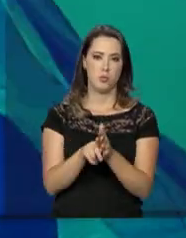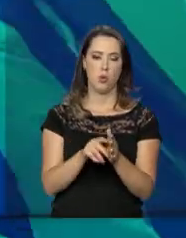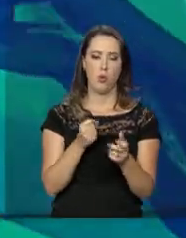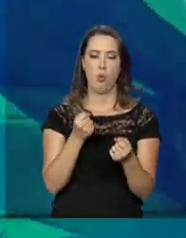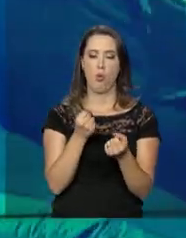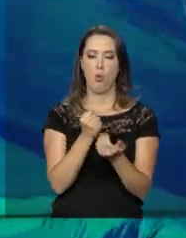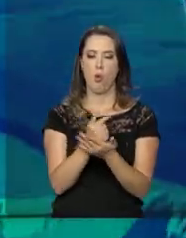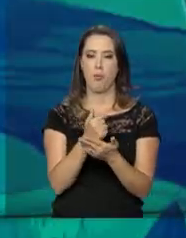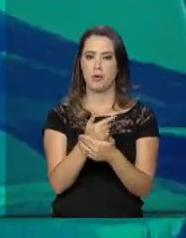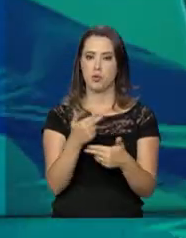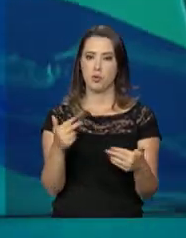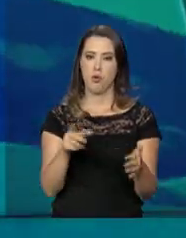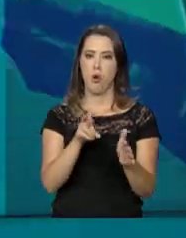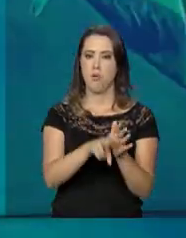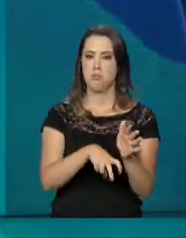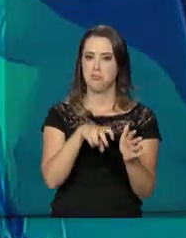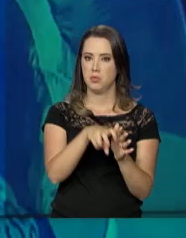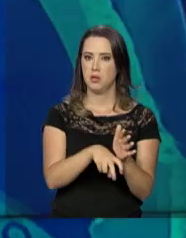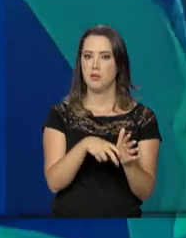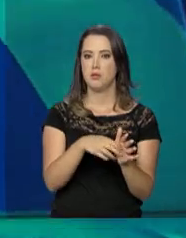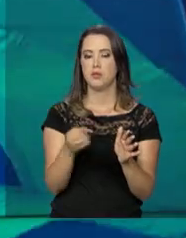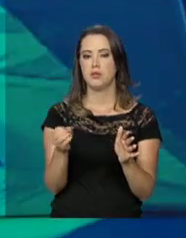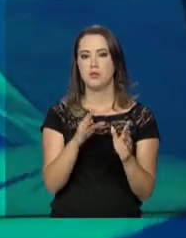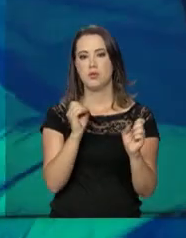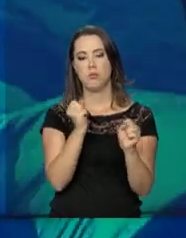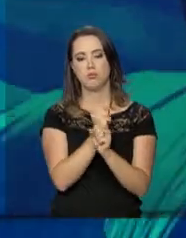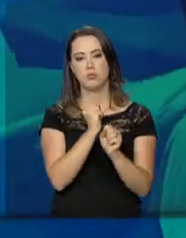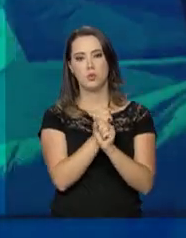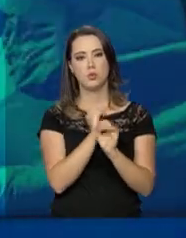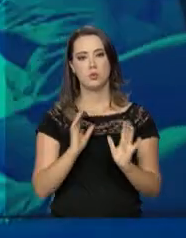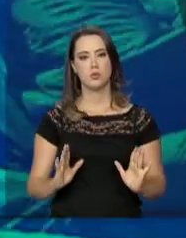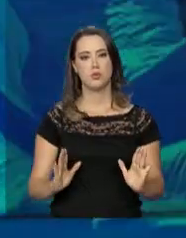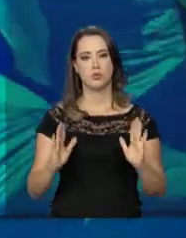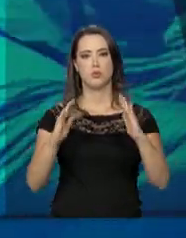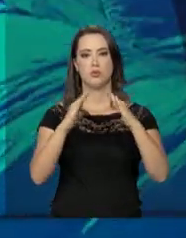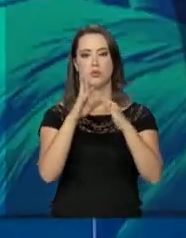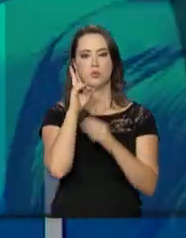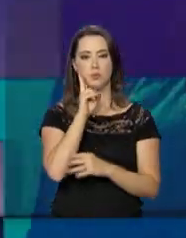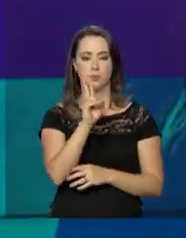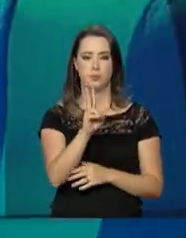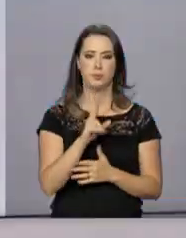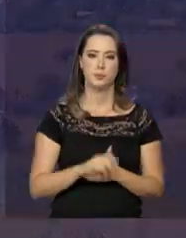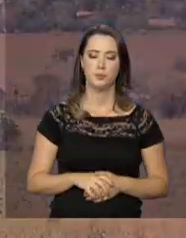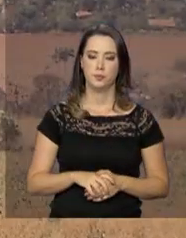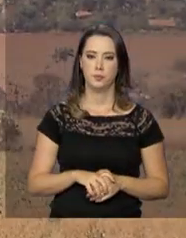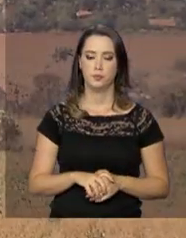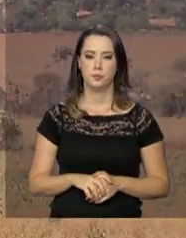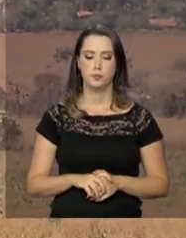compra de maquinário, reforma e construção de armazéns. Vamos acompanhar na reportagem.